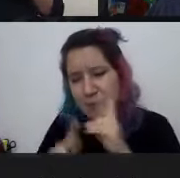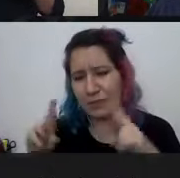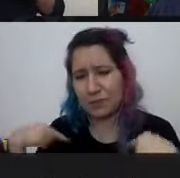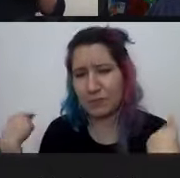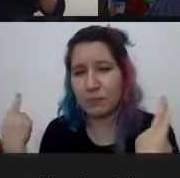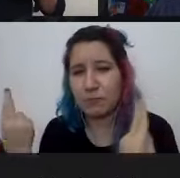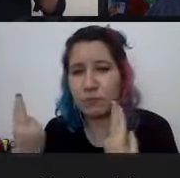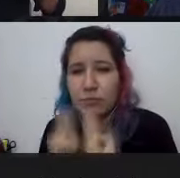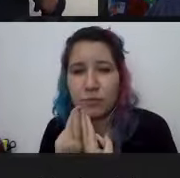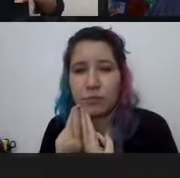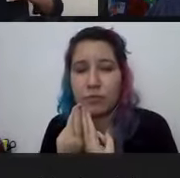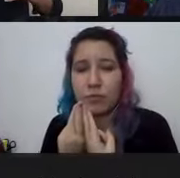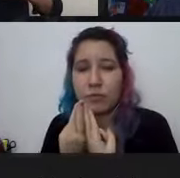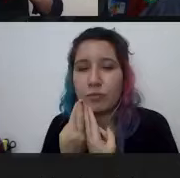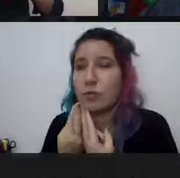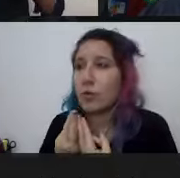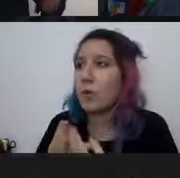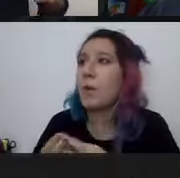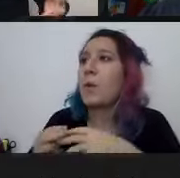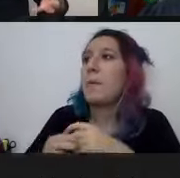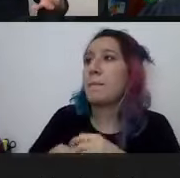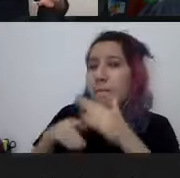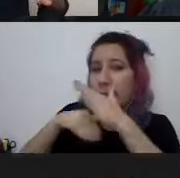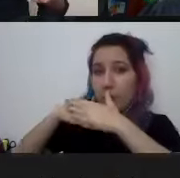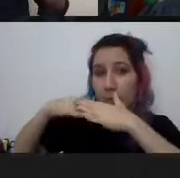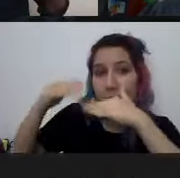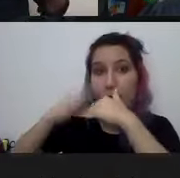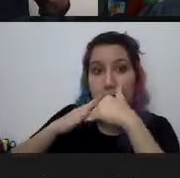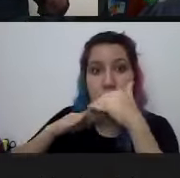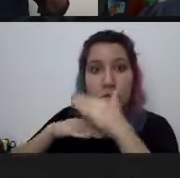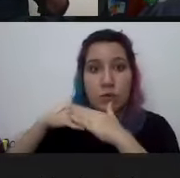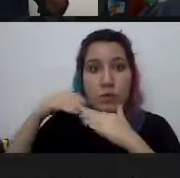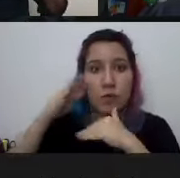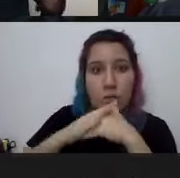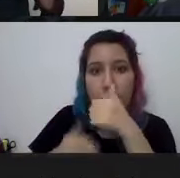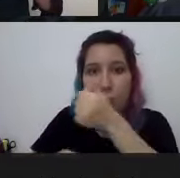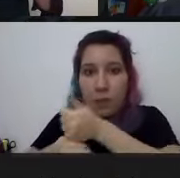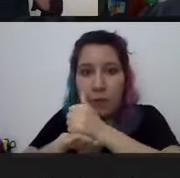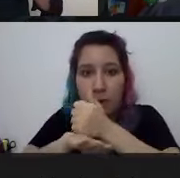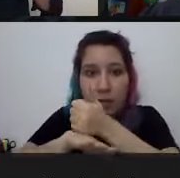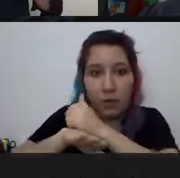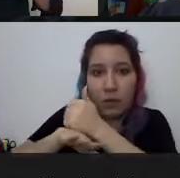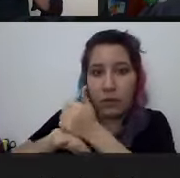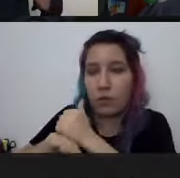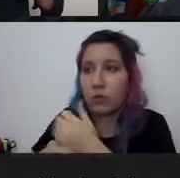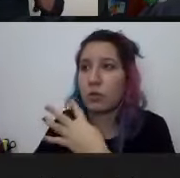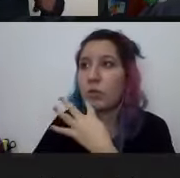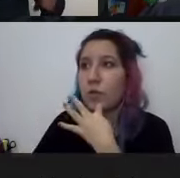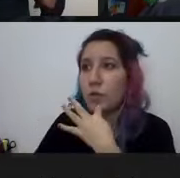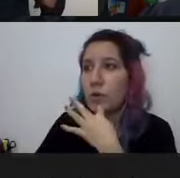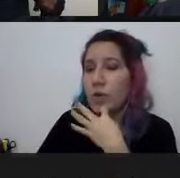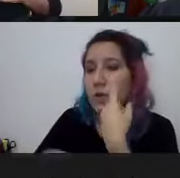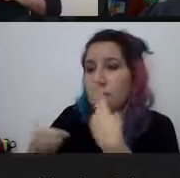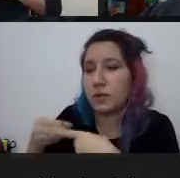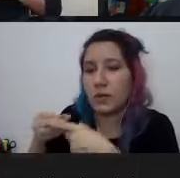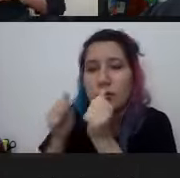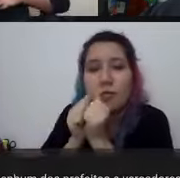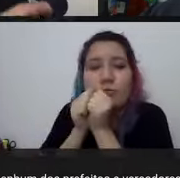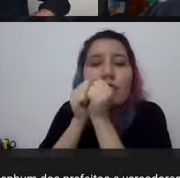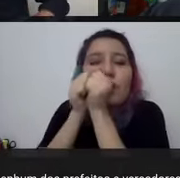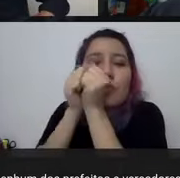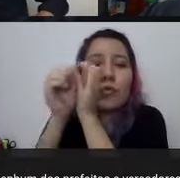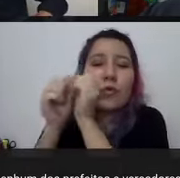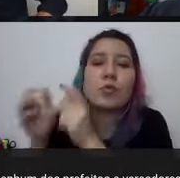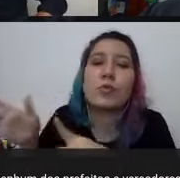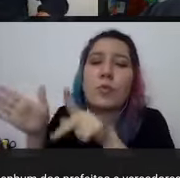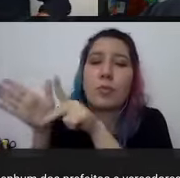mais do que isso, reunindo especialistas. Então, quem vive a cidade, quem conhece a cidade, se juntando para fazer o melhor plano de governo